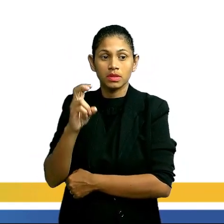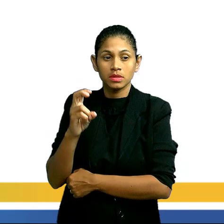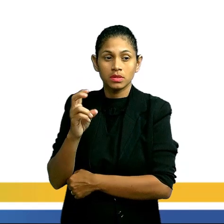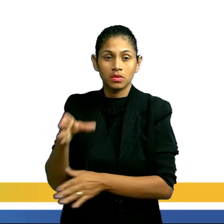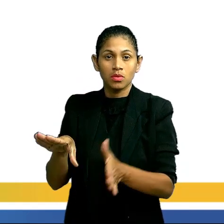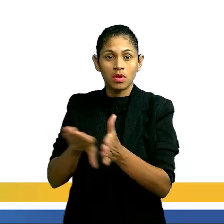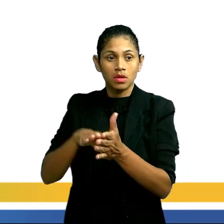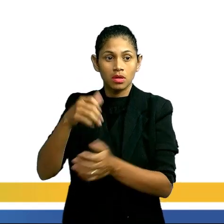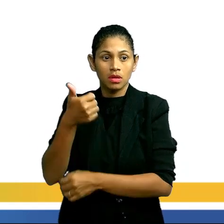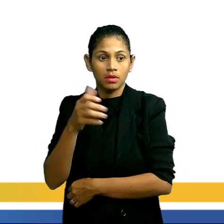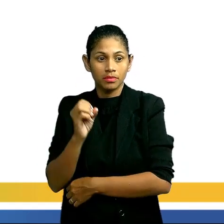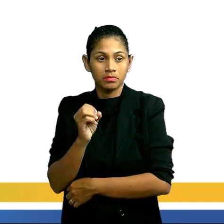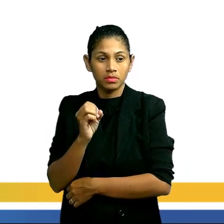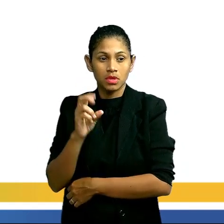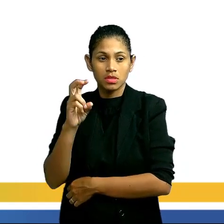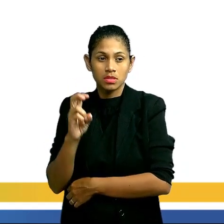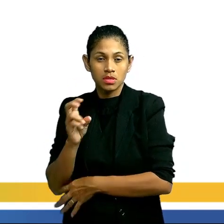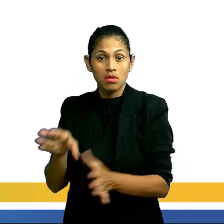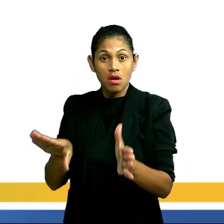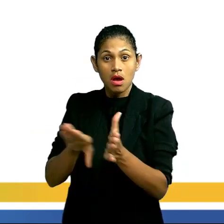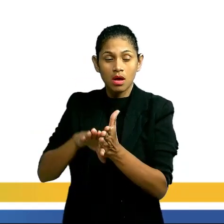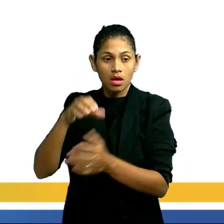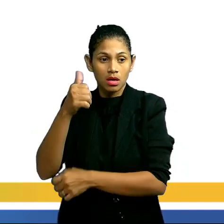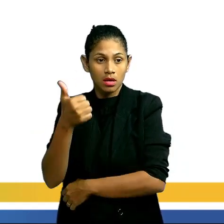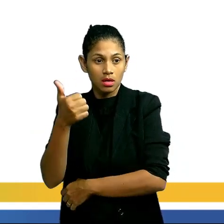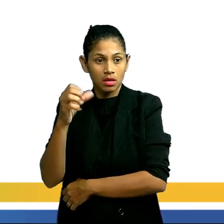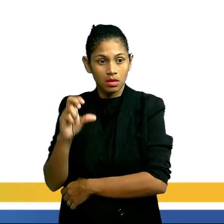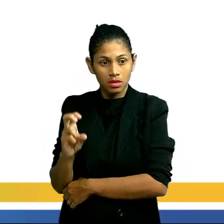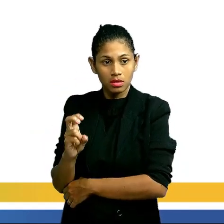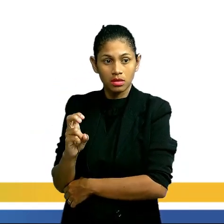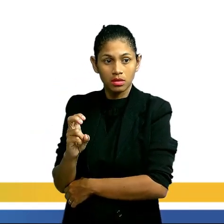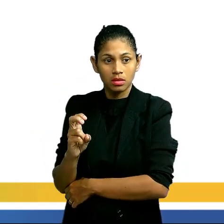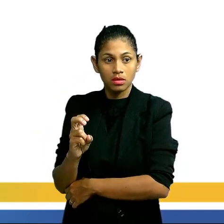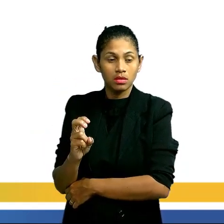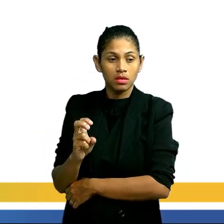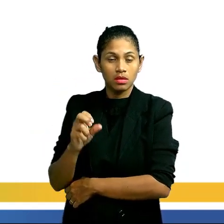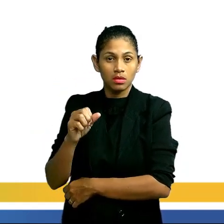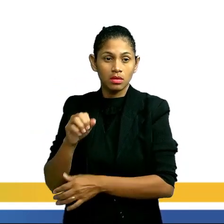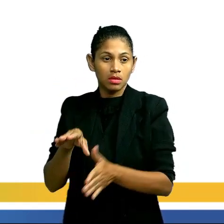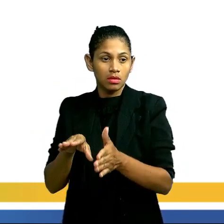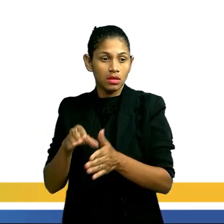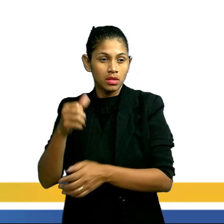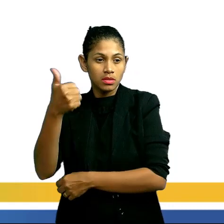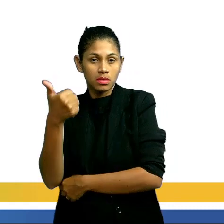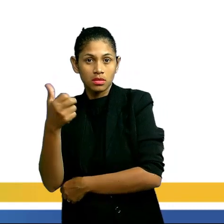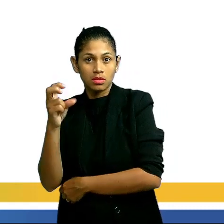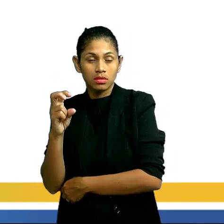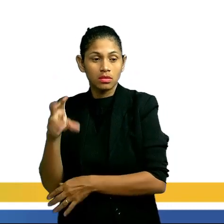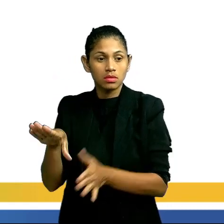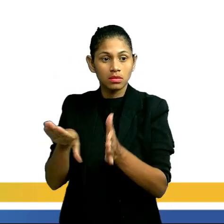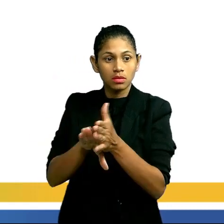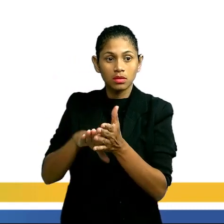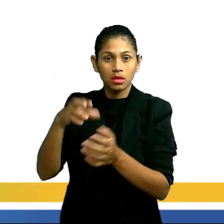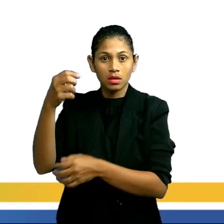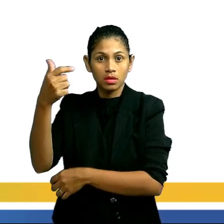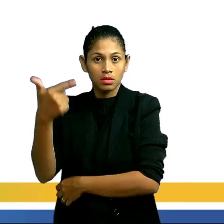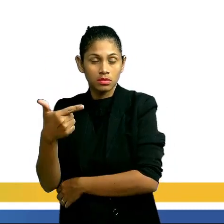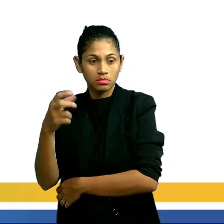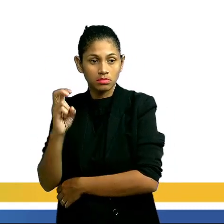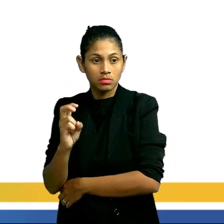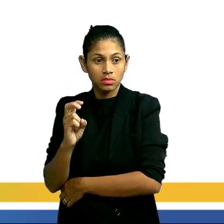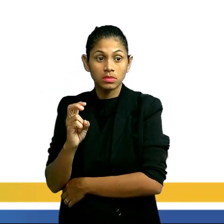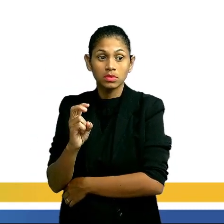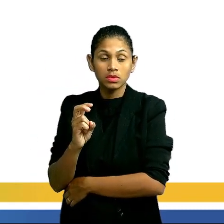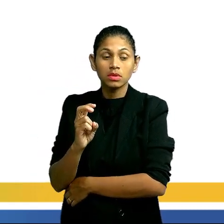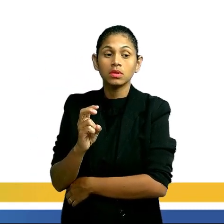10, alternativa C, de 5 a 15, alternativa D, de 15 a 25 e alternativa E, de